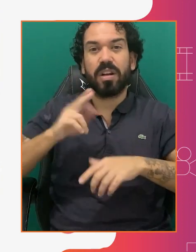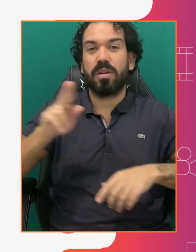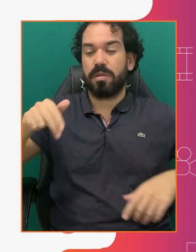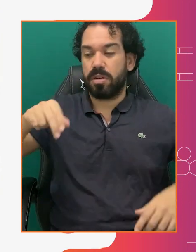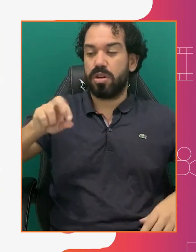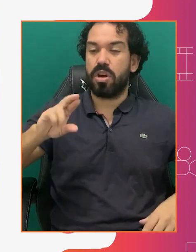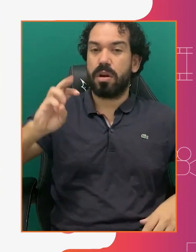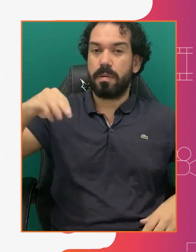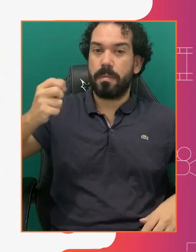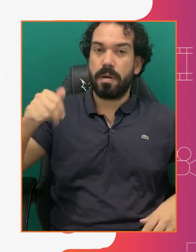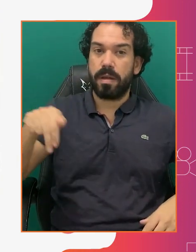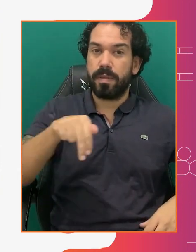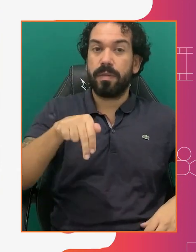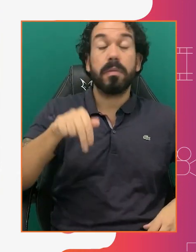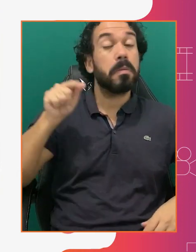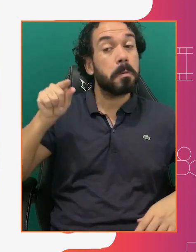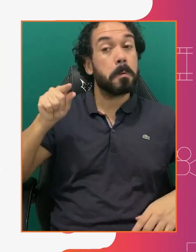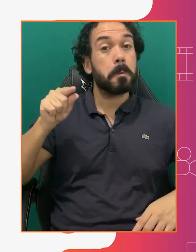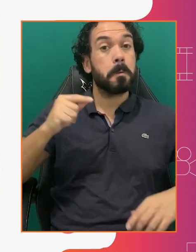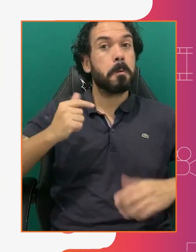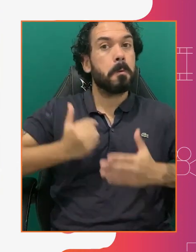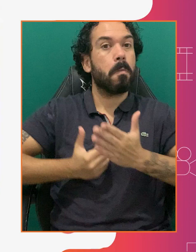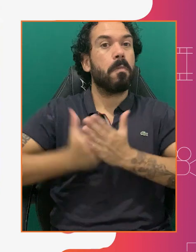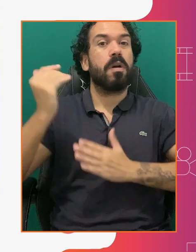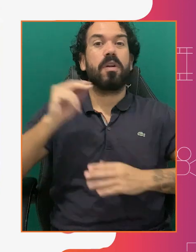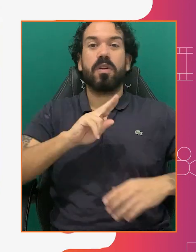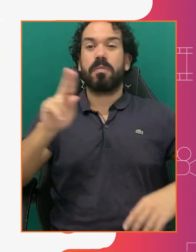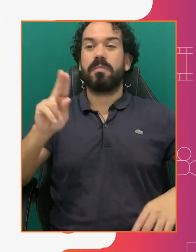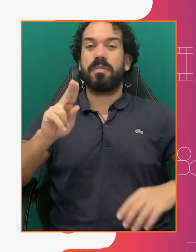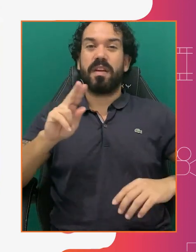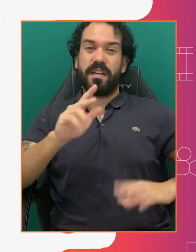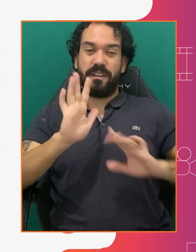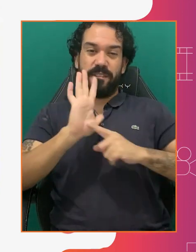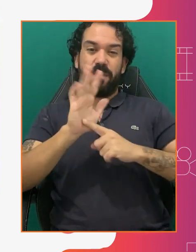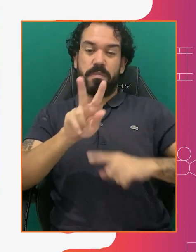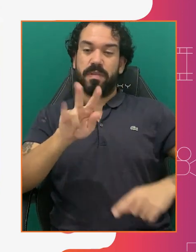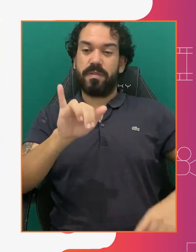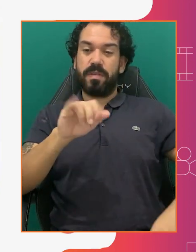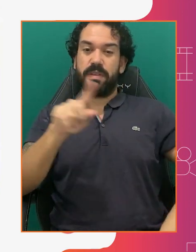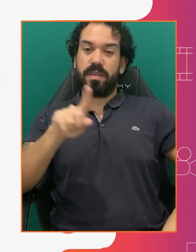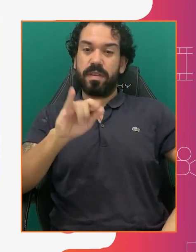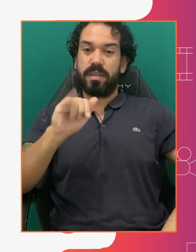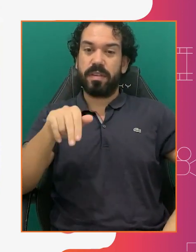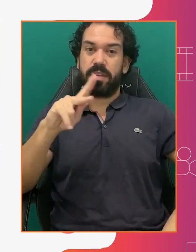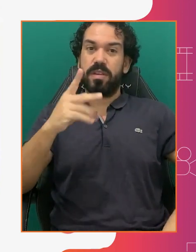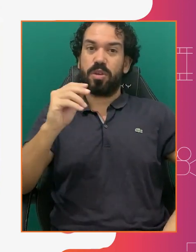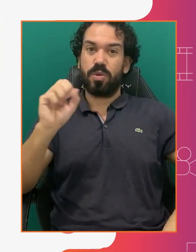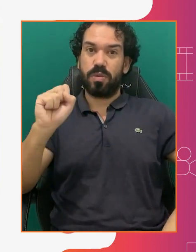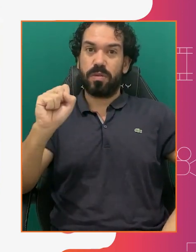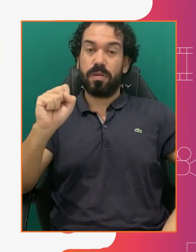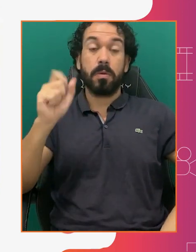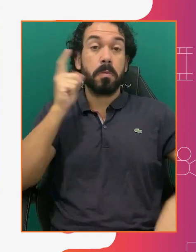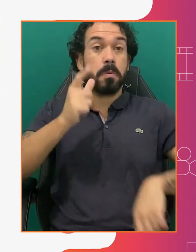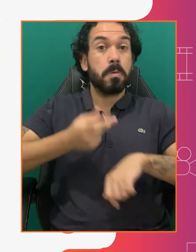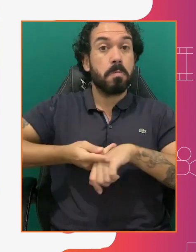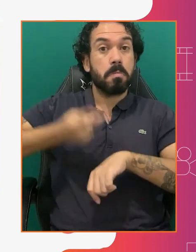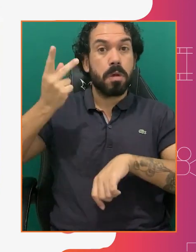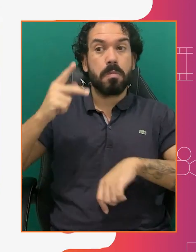chamado Norman McLaren, se destacou, com um filme Vizinhos, que foi premiado com um Oscar